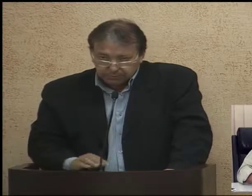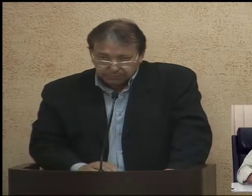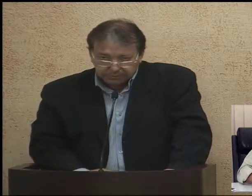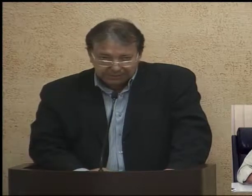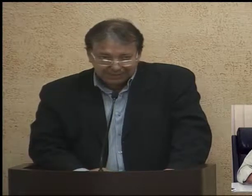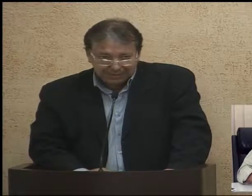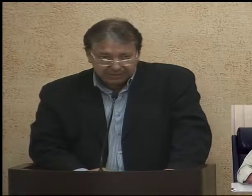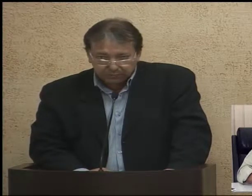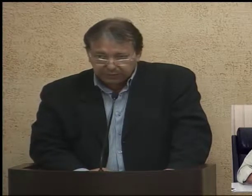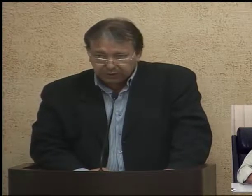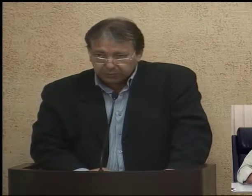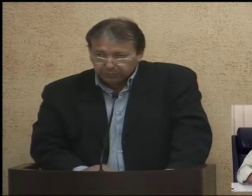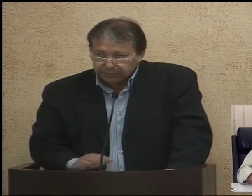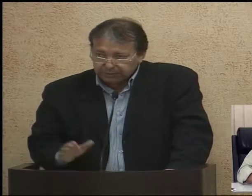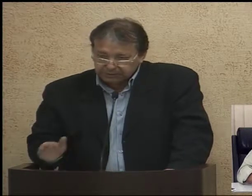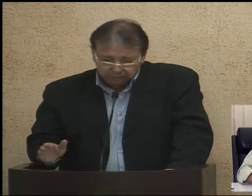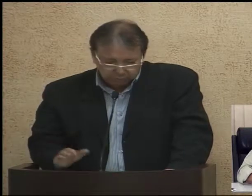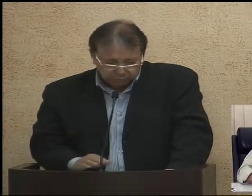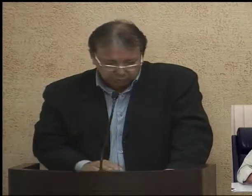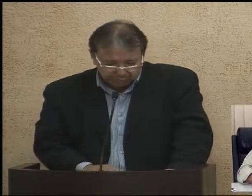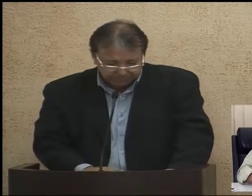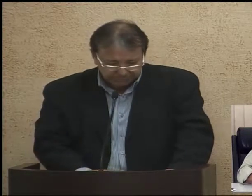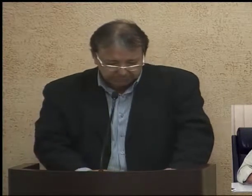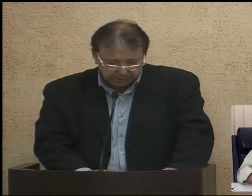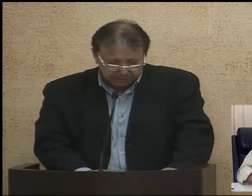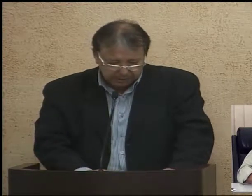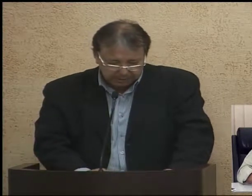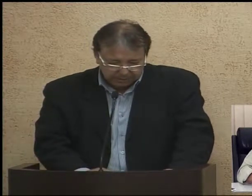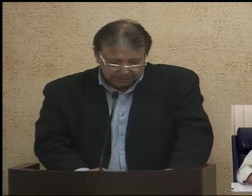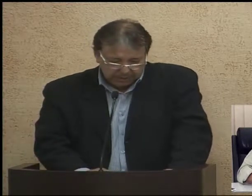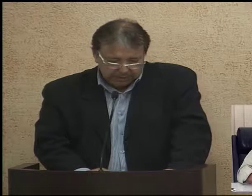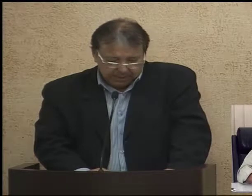ramo partiu para o ramo da citricultura.